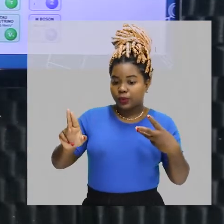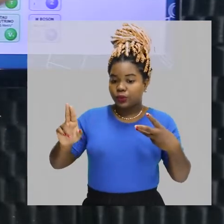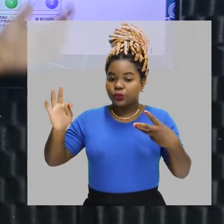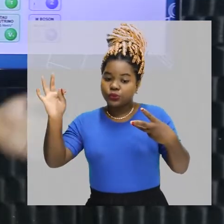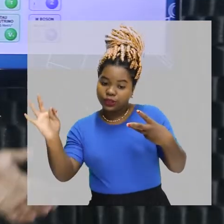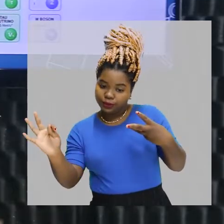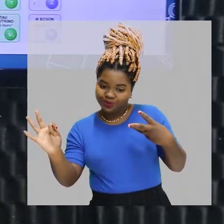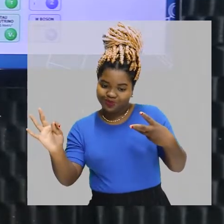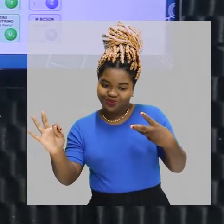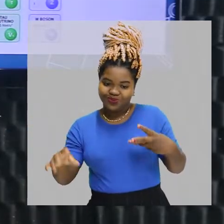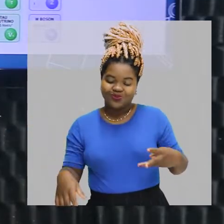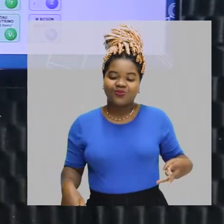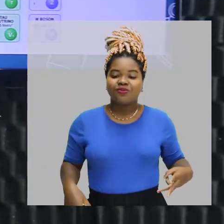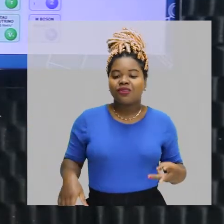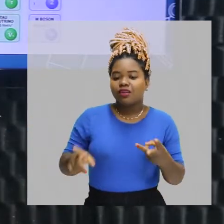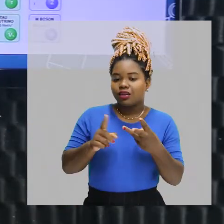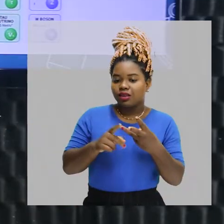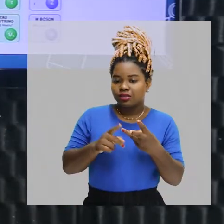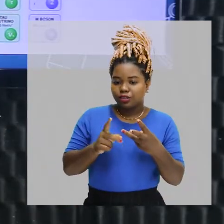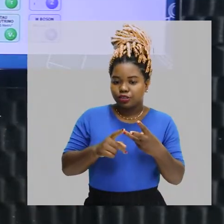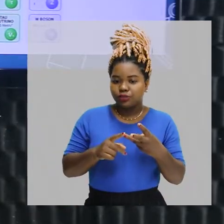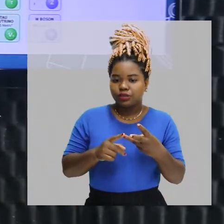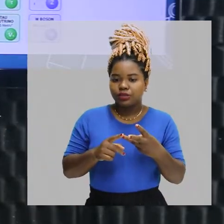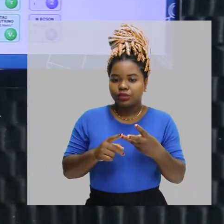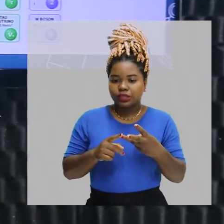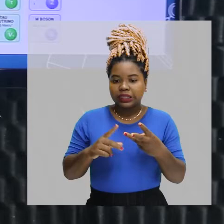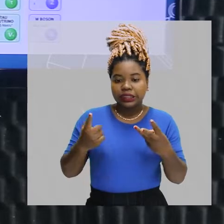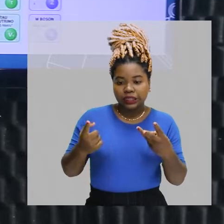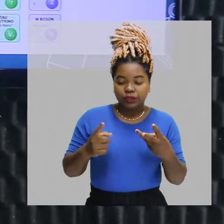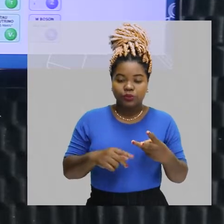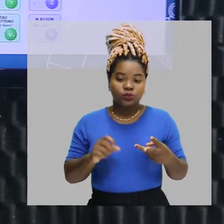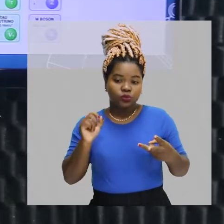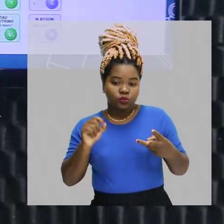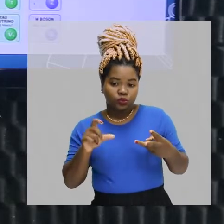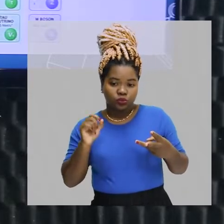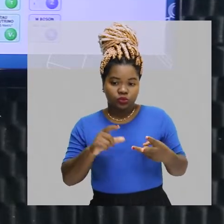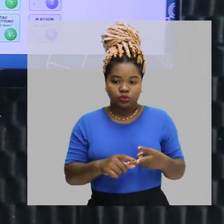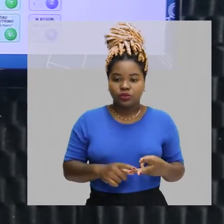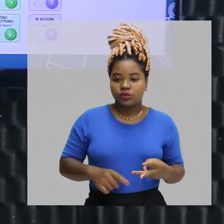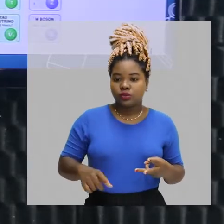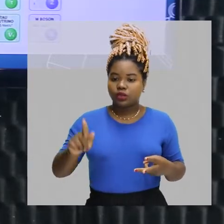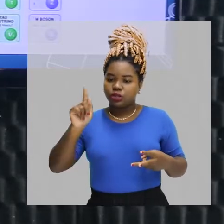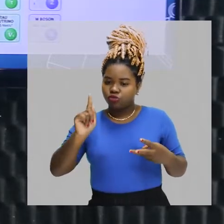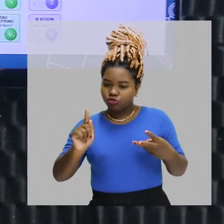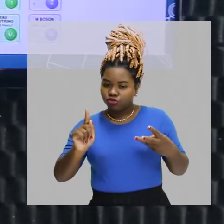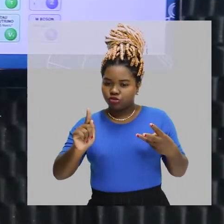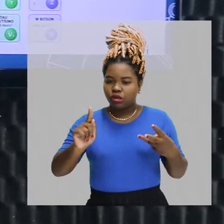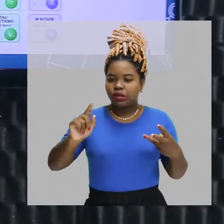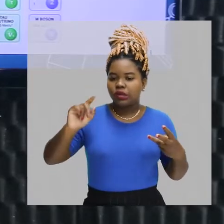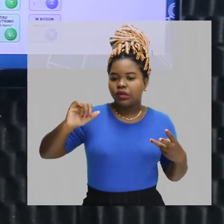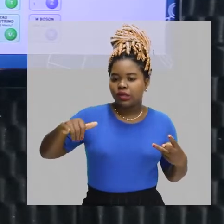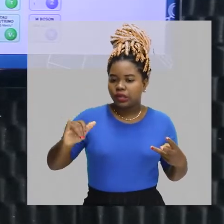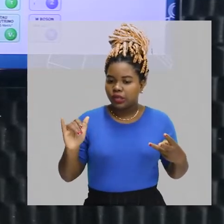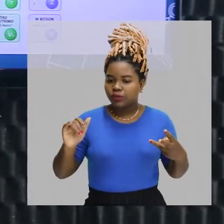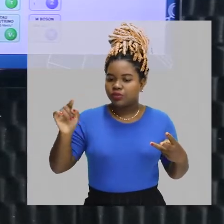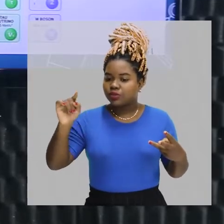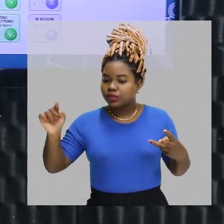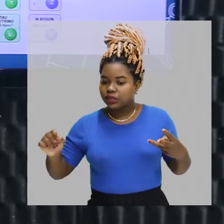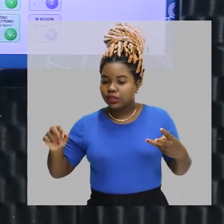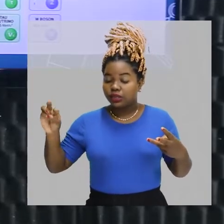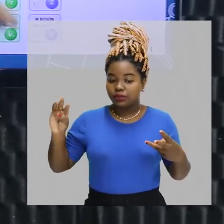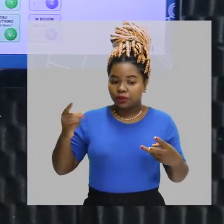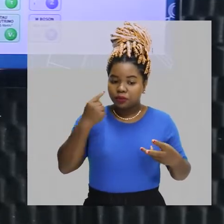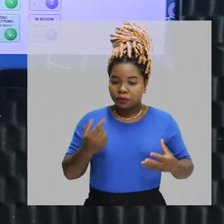mu neutrino e o tal neutrino, certo? Neutrino que nós já falamos o que é, né, o que são esses neutrinos.